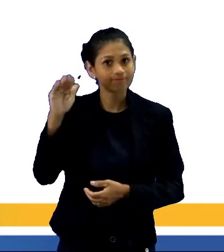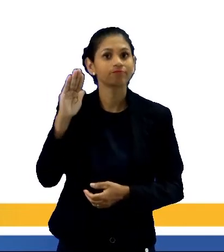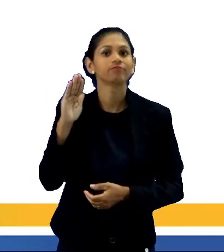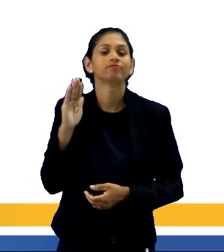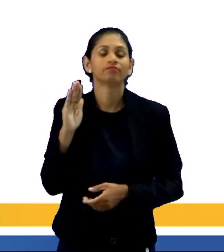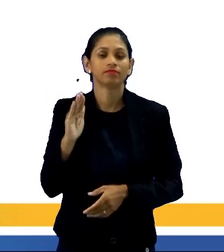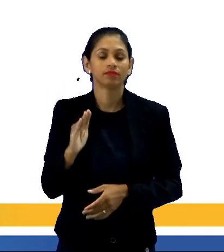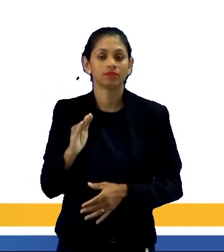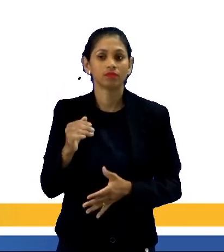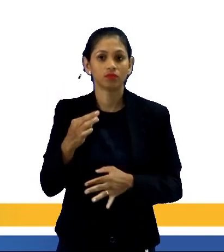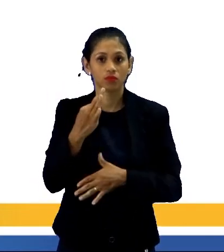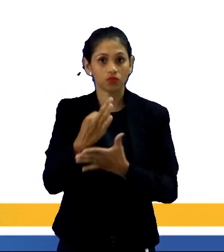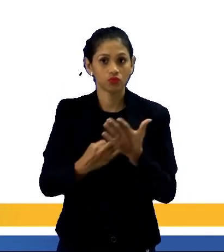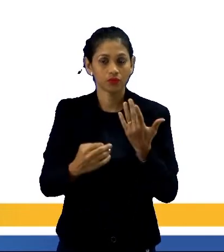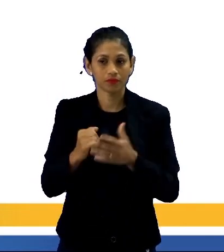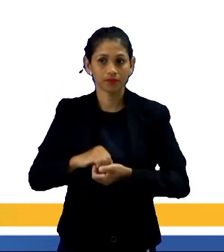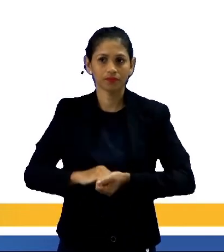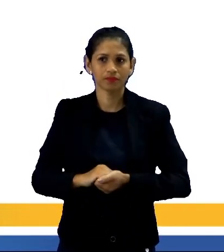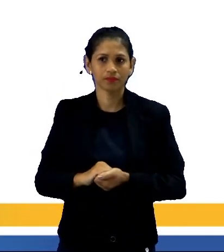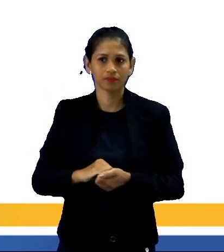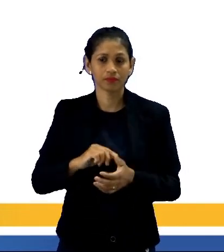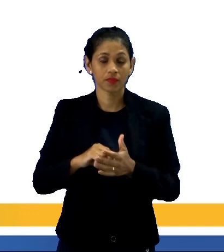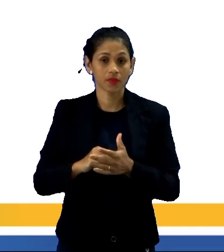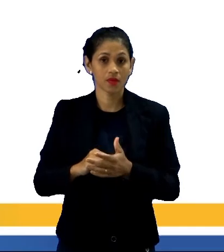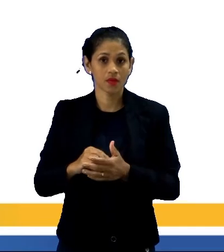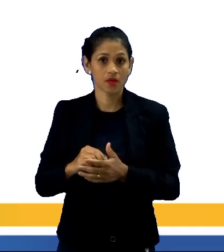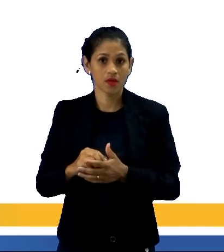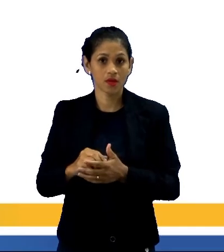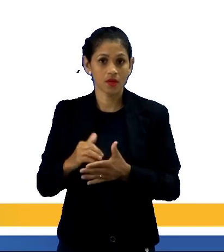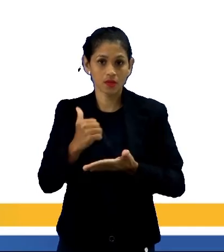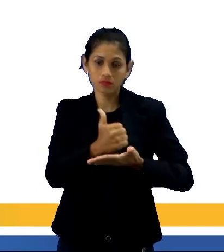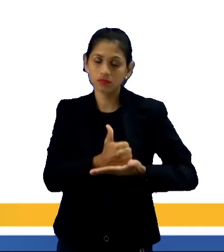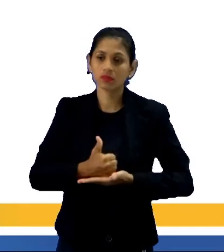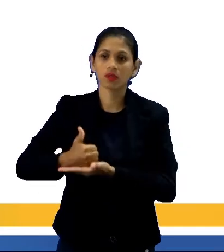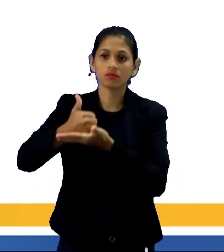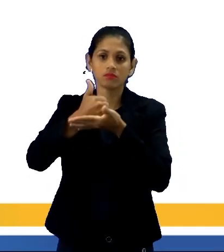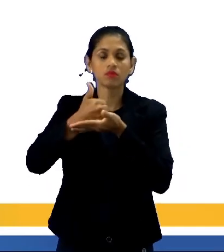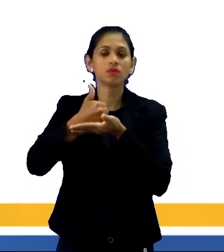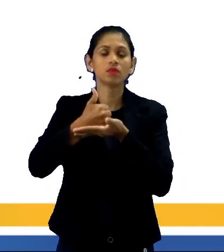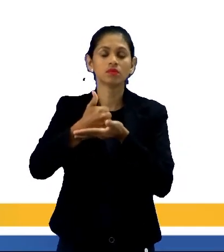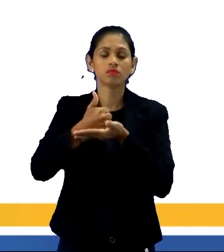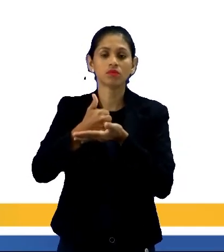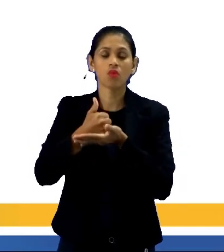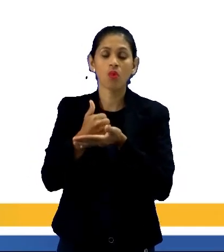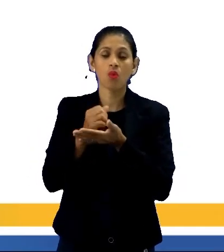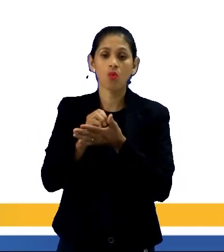ambiguidade? Ambiguidade é a qualidade ou estado do que é